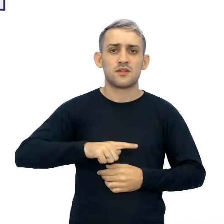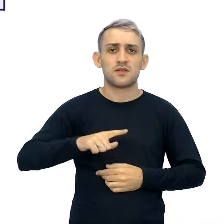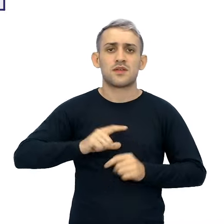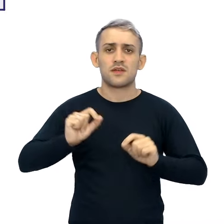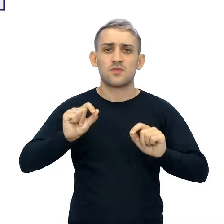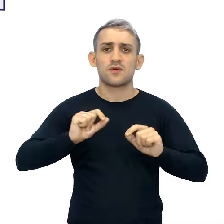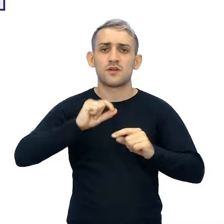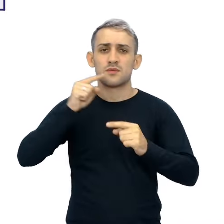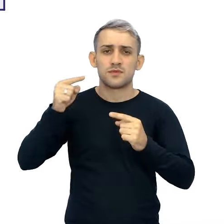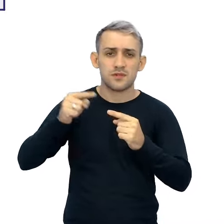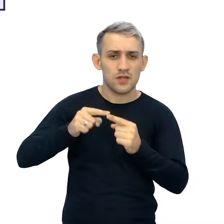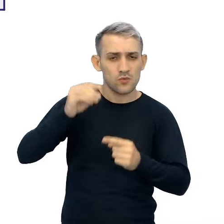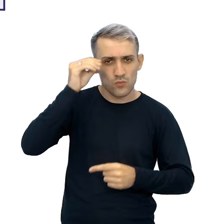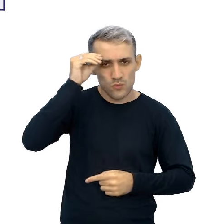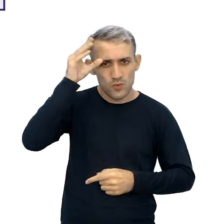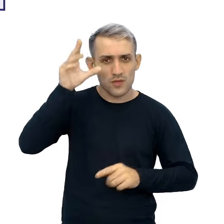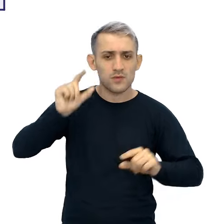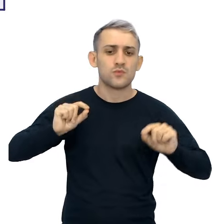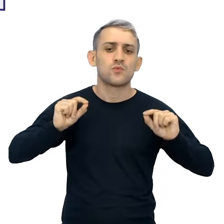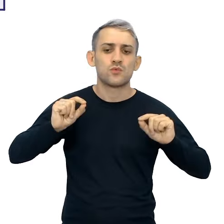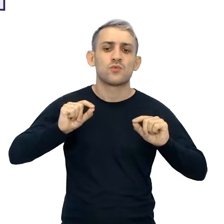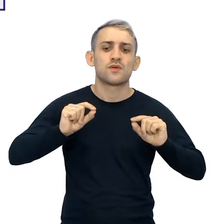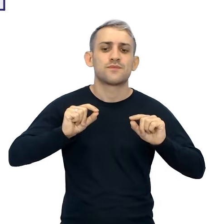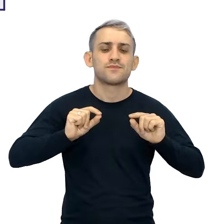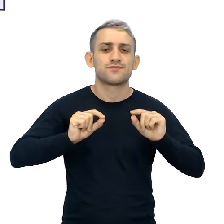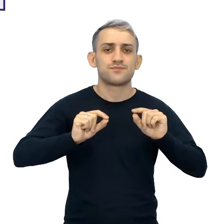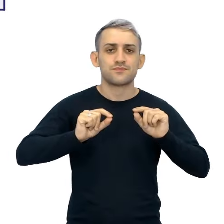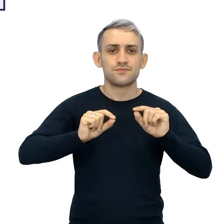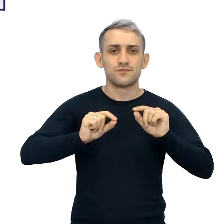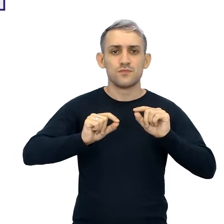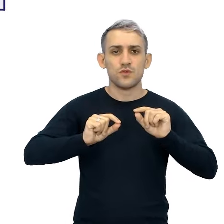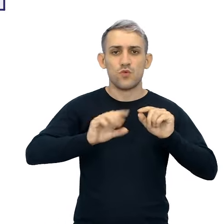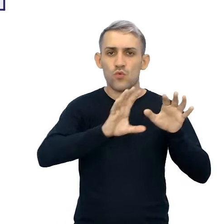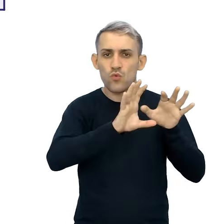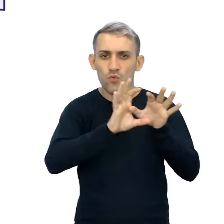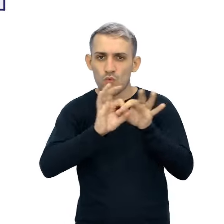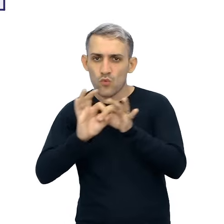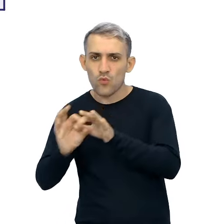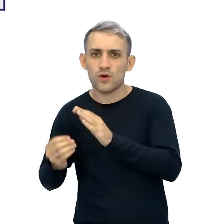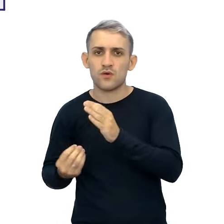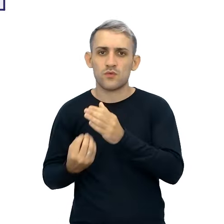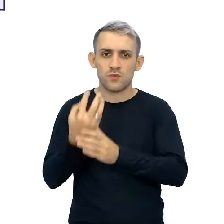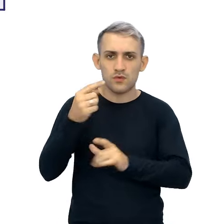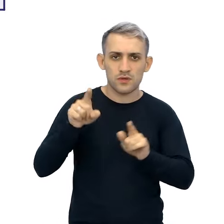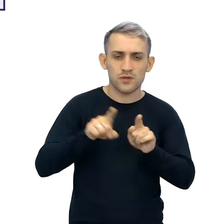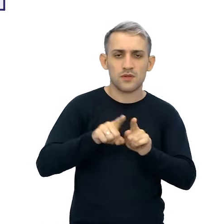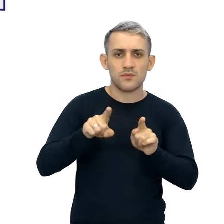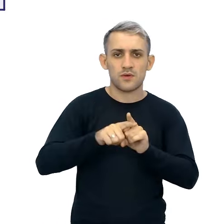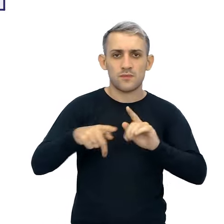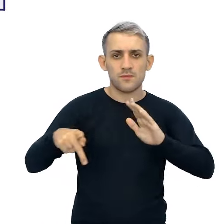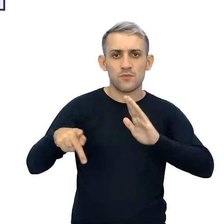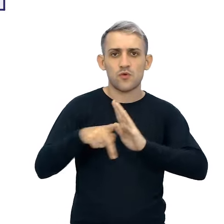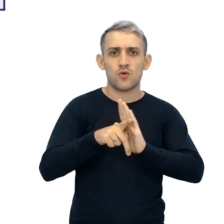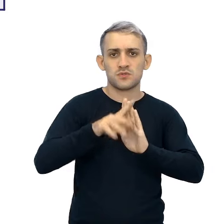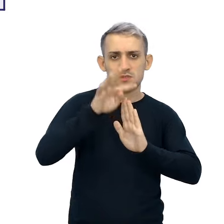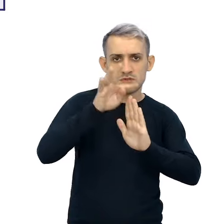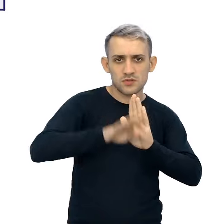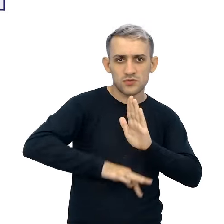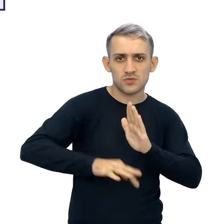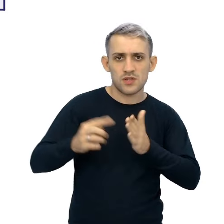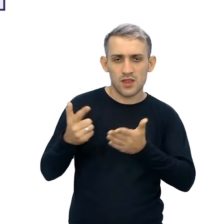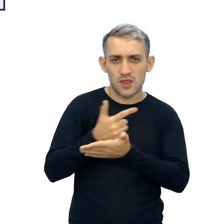como objeto de conhecimento o contexto de produção, circulação e recepção de textos